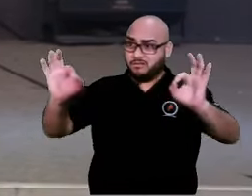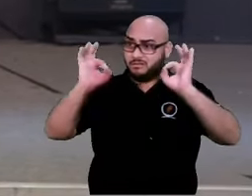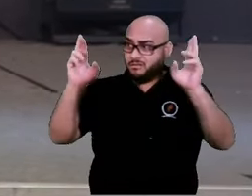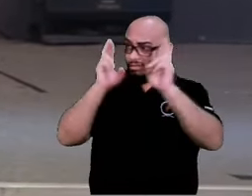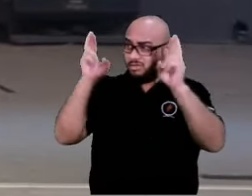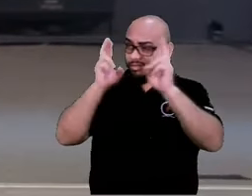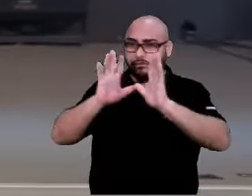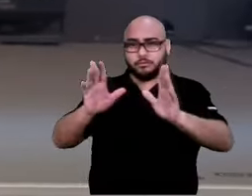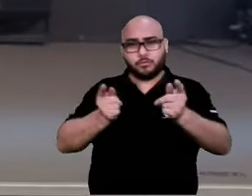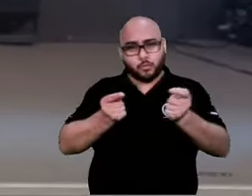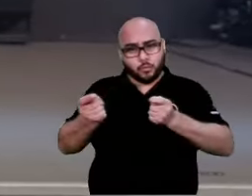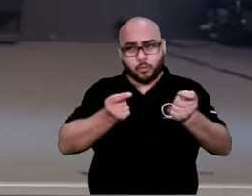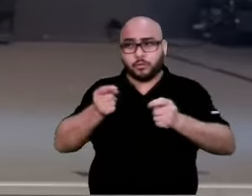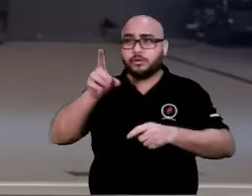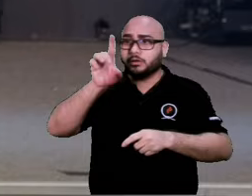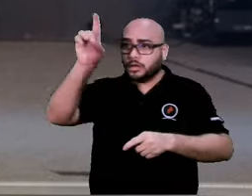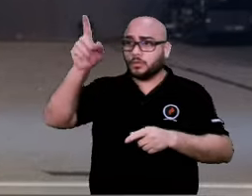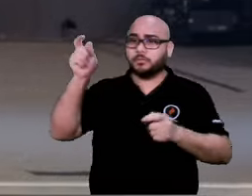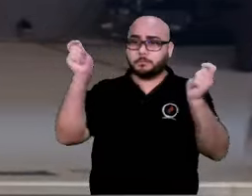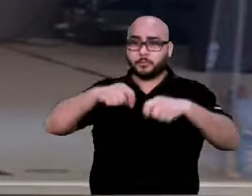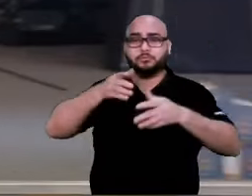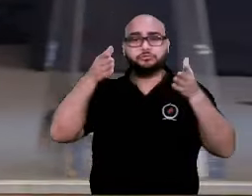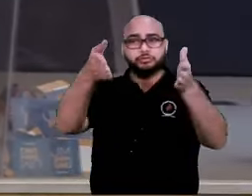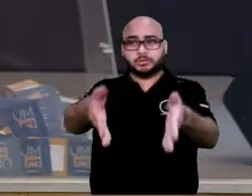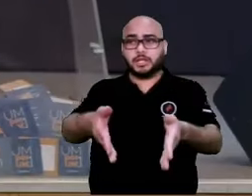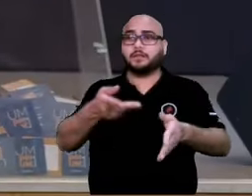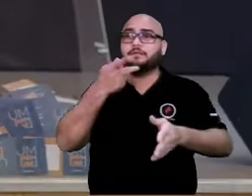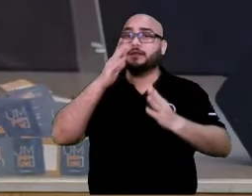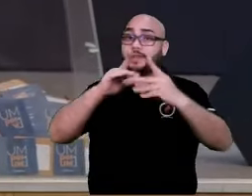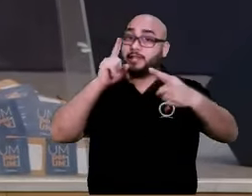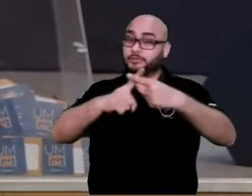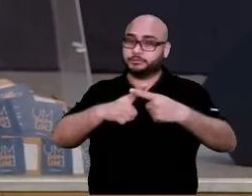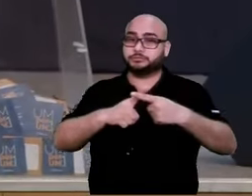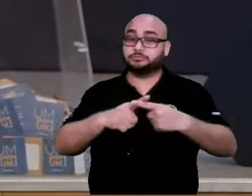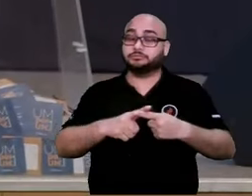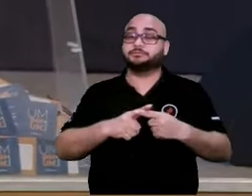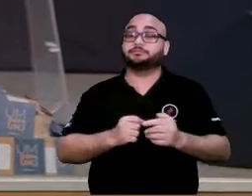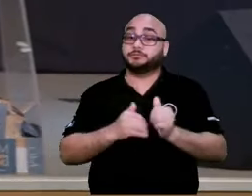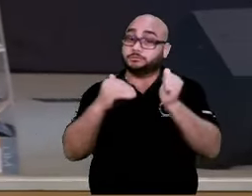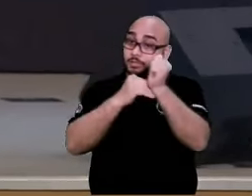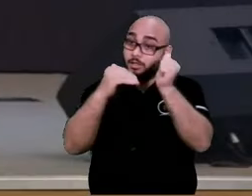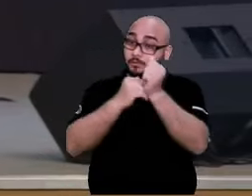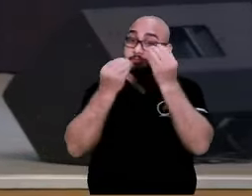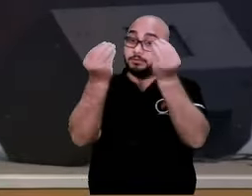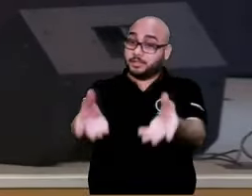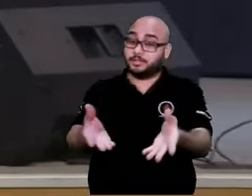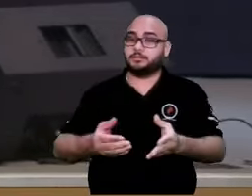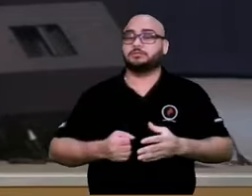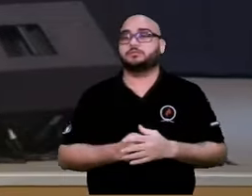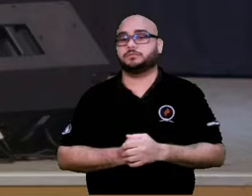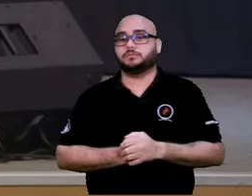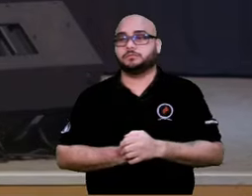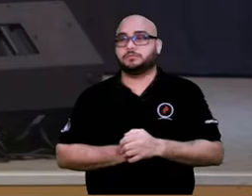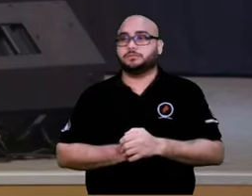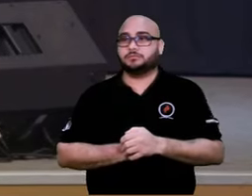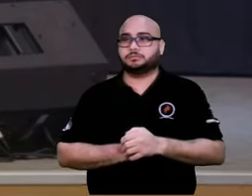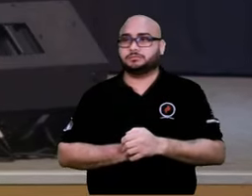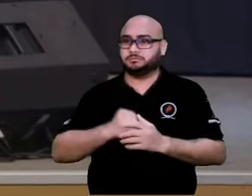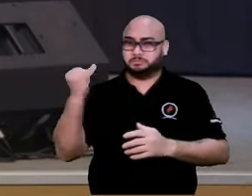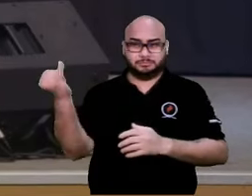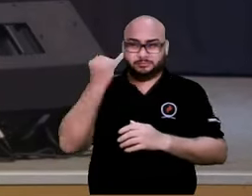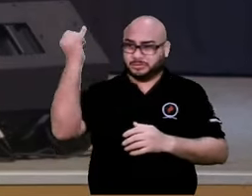onde? Mas tem jogo. Está indo para onde? Mas tem um filme. Eu não me importo, eu